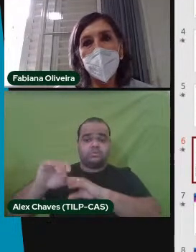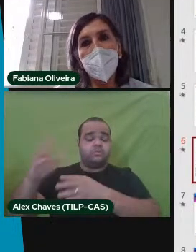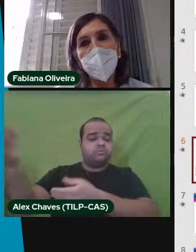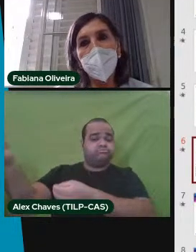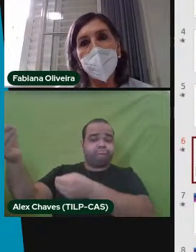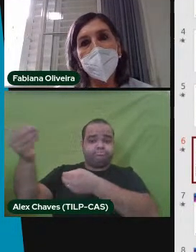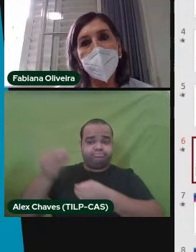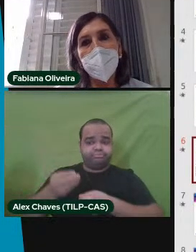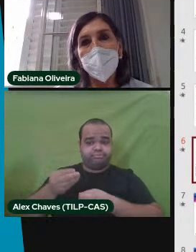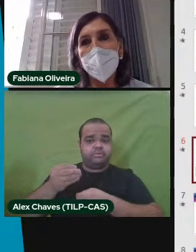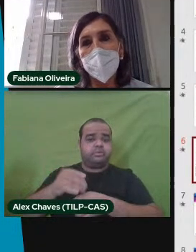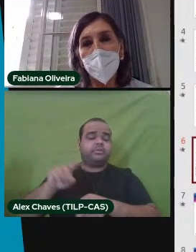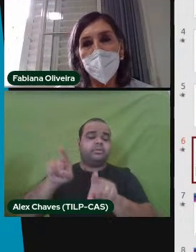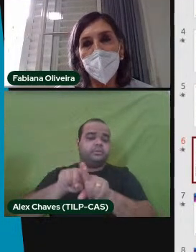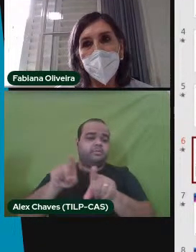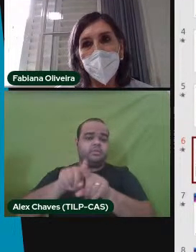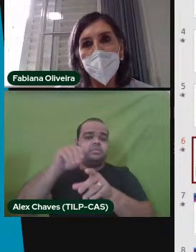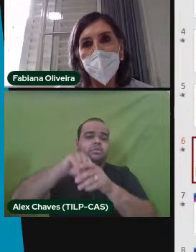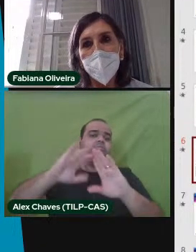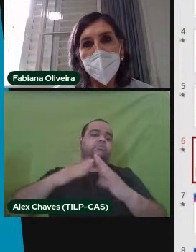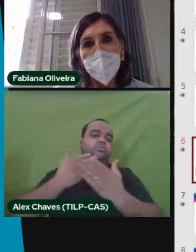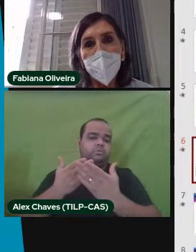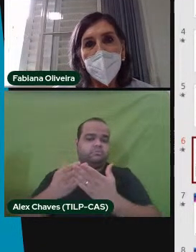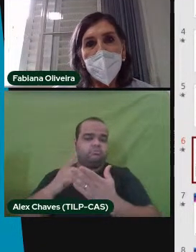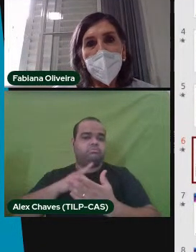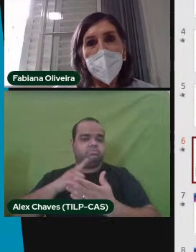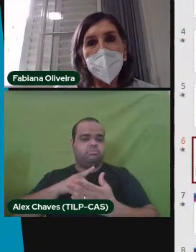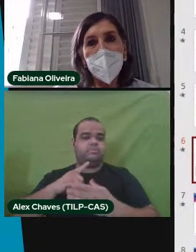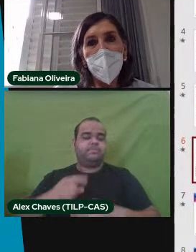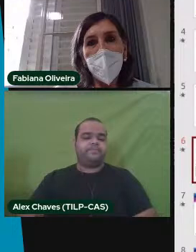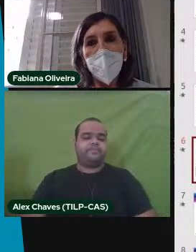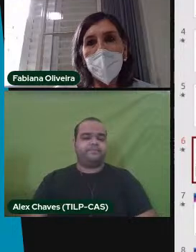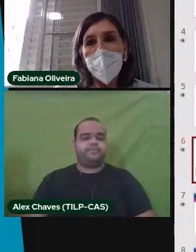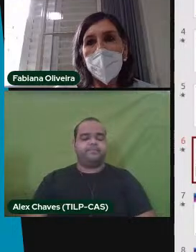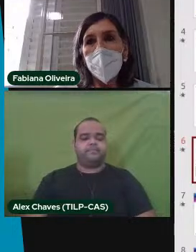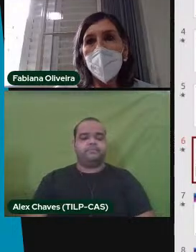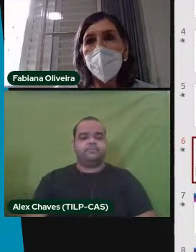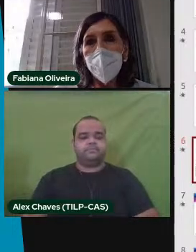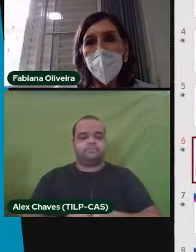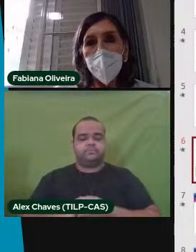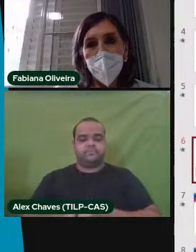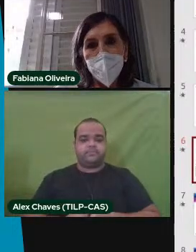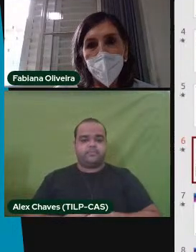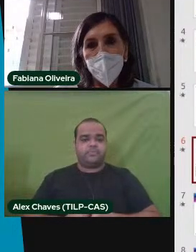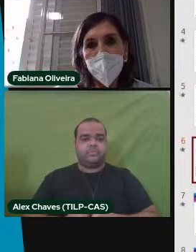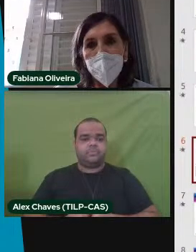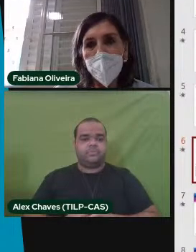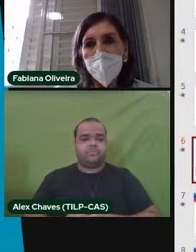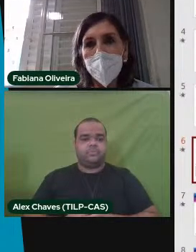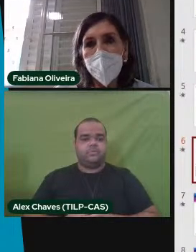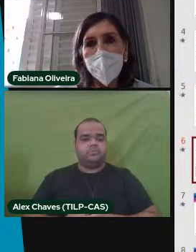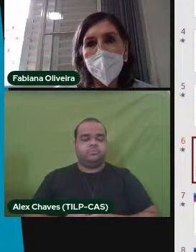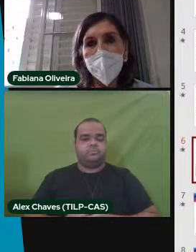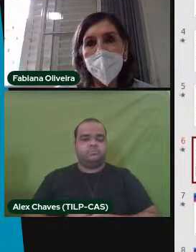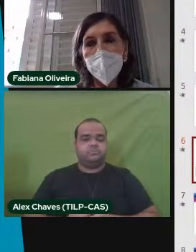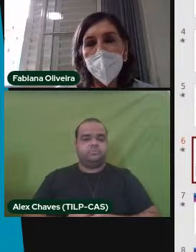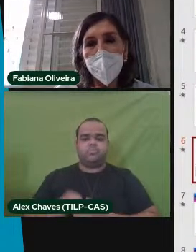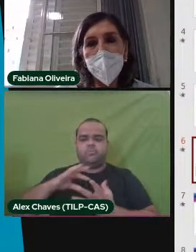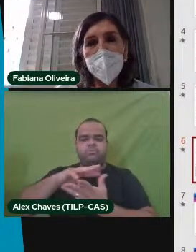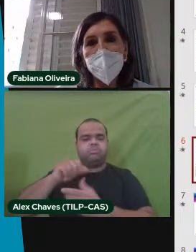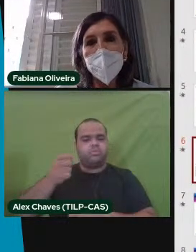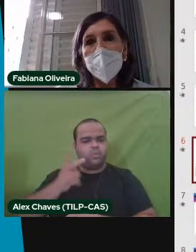lar e pela educação que recebemos na escola. Então, continua o mundo, apesar